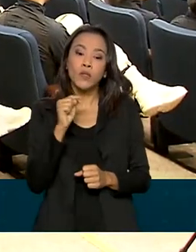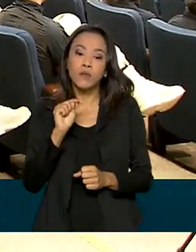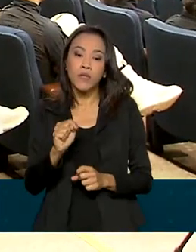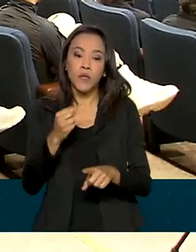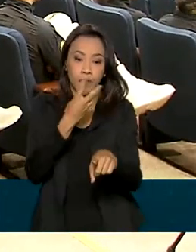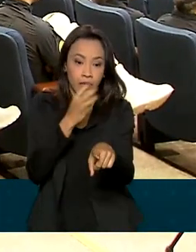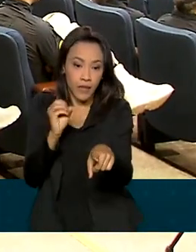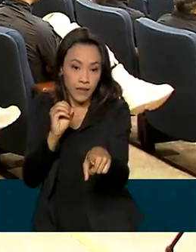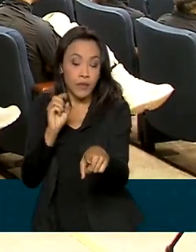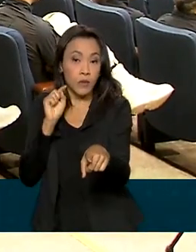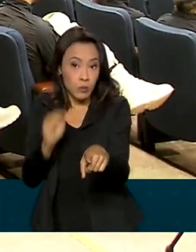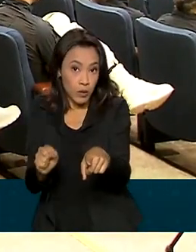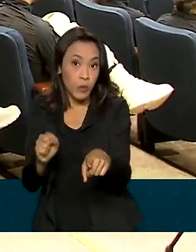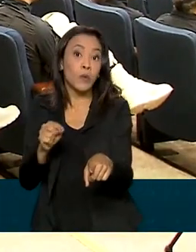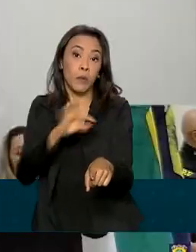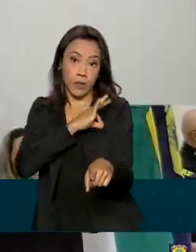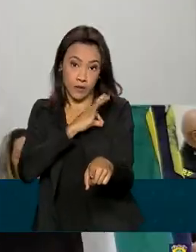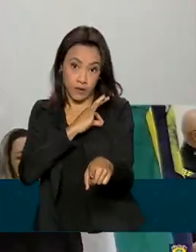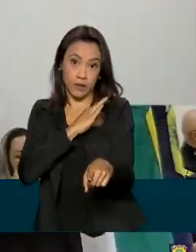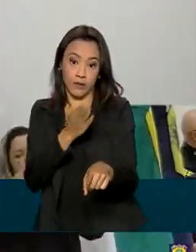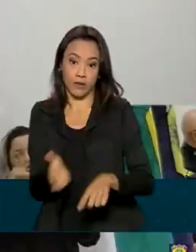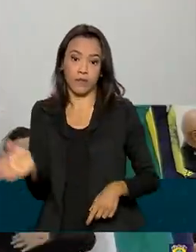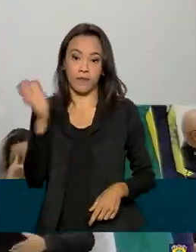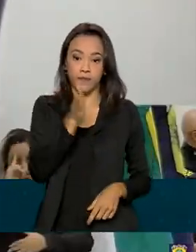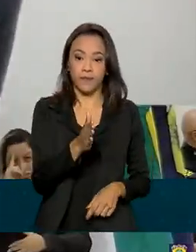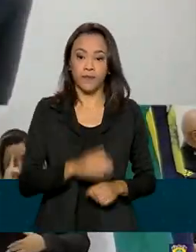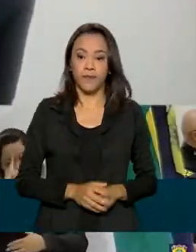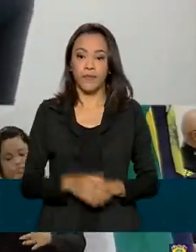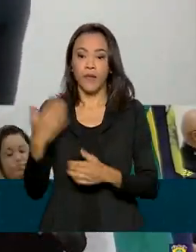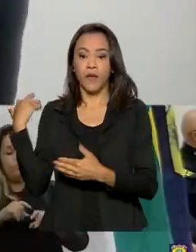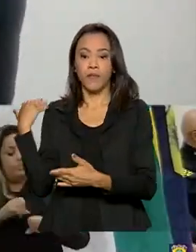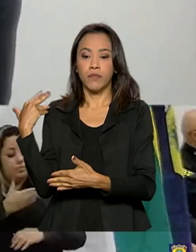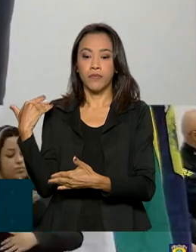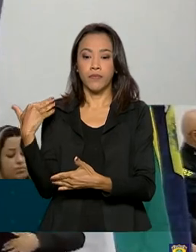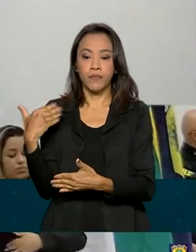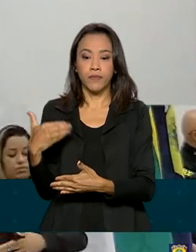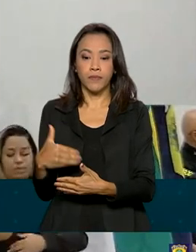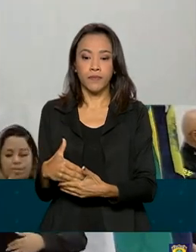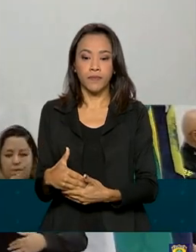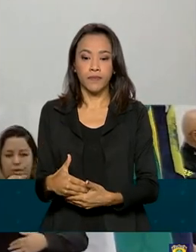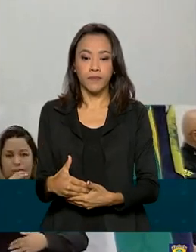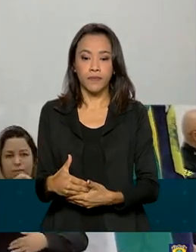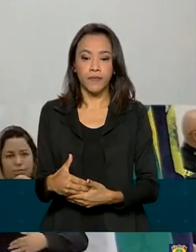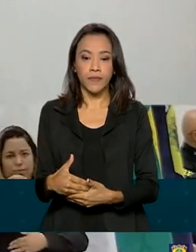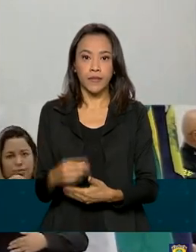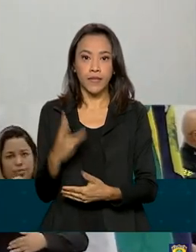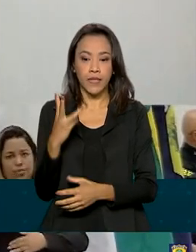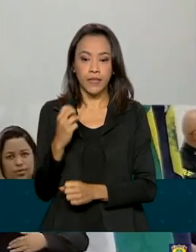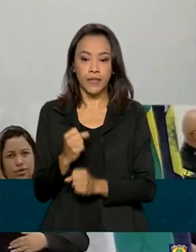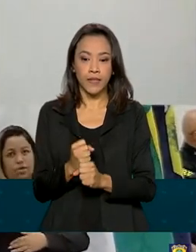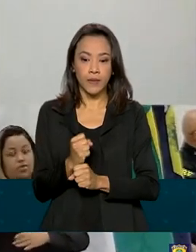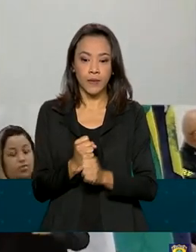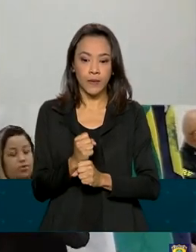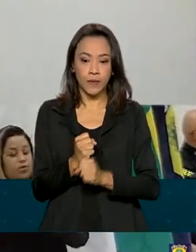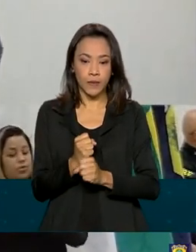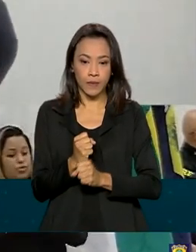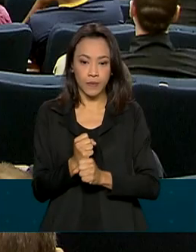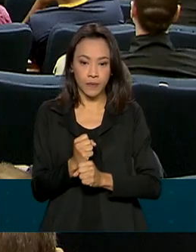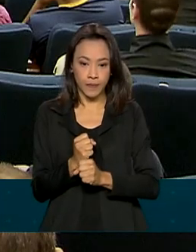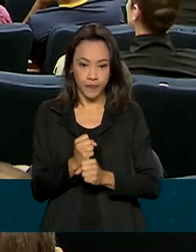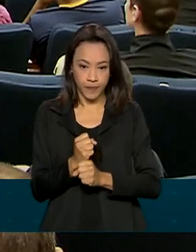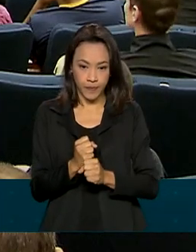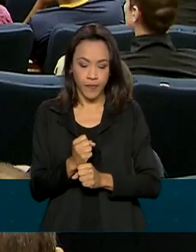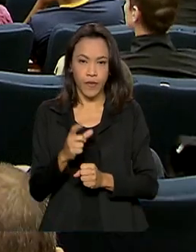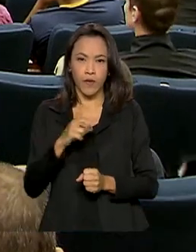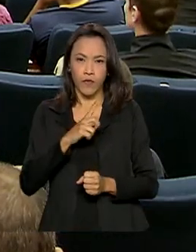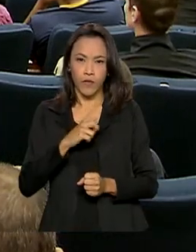policiais rodoviários federais. Nesses 3 anos desse governo, foram 1.900 toneladas de drogas apreendidas pela PRF.